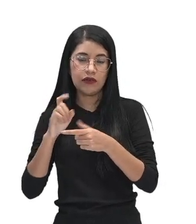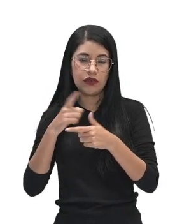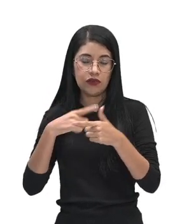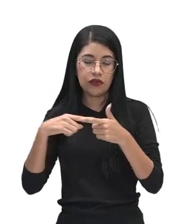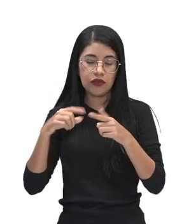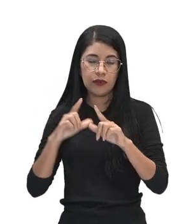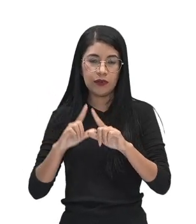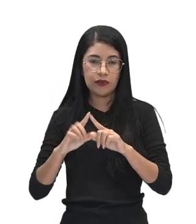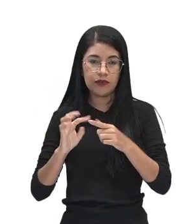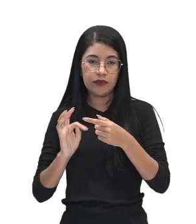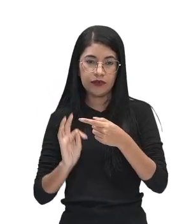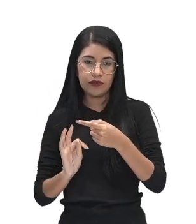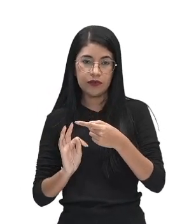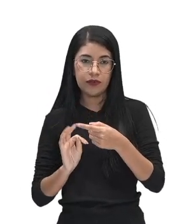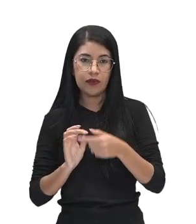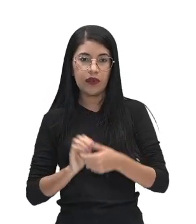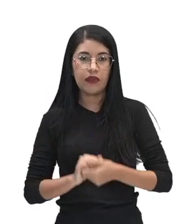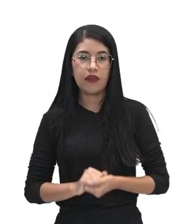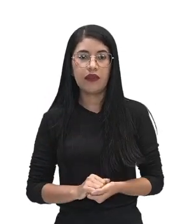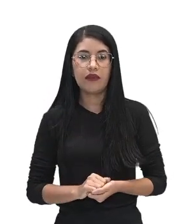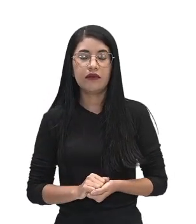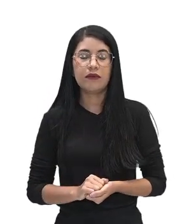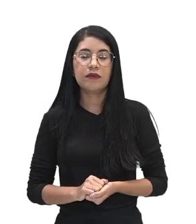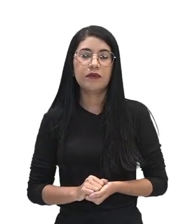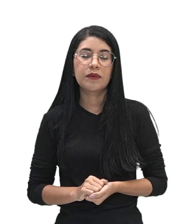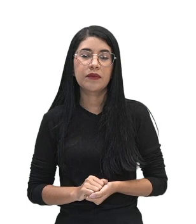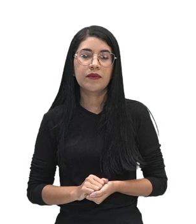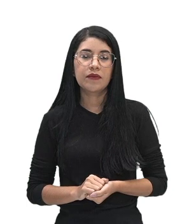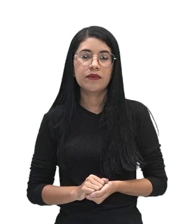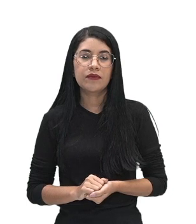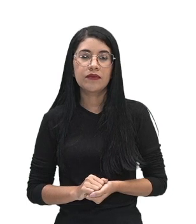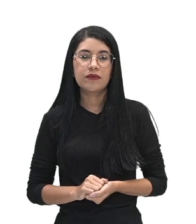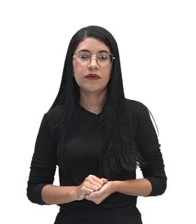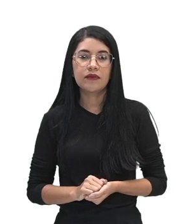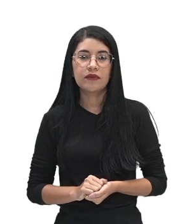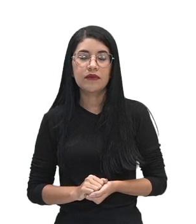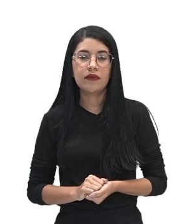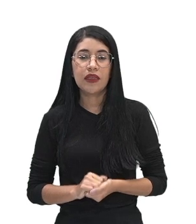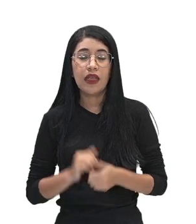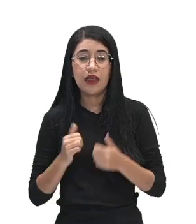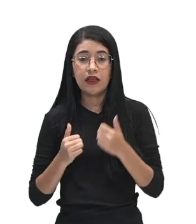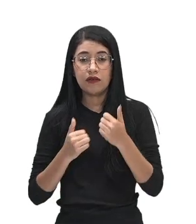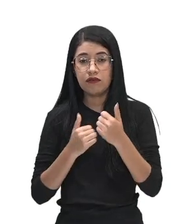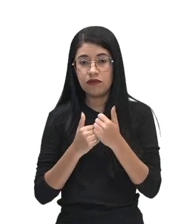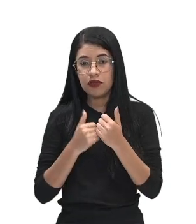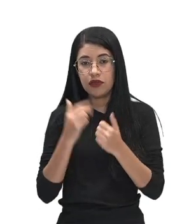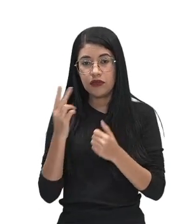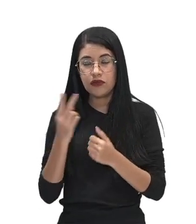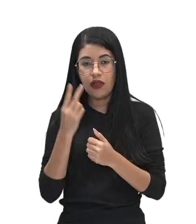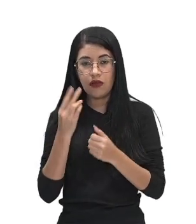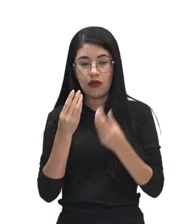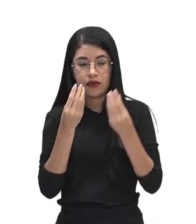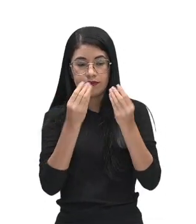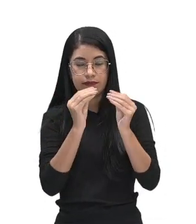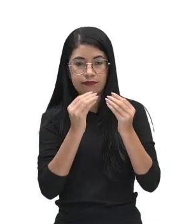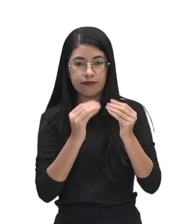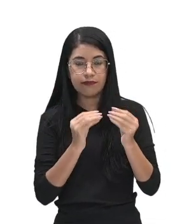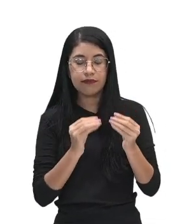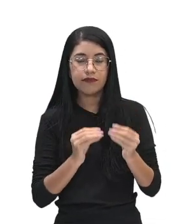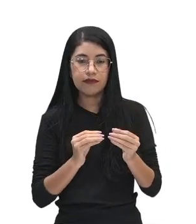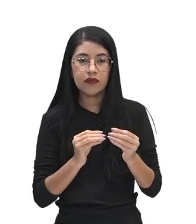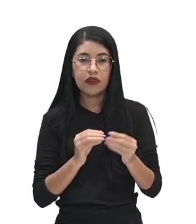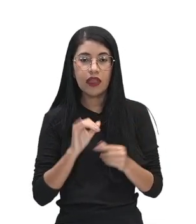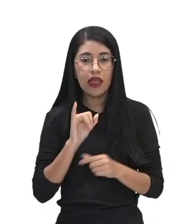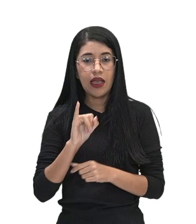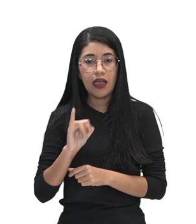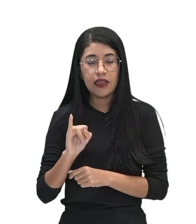ΔT, que é o intervalo de tempo. Tá bom? Aí eu substituo aqui os valores que eu tenho. Ele me deu a intensidade